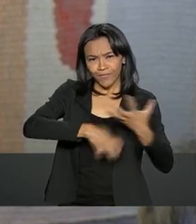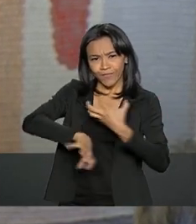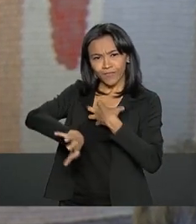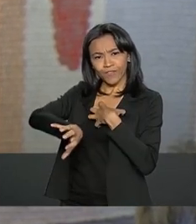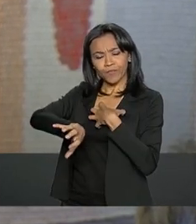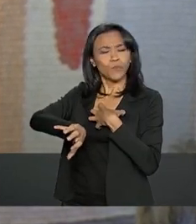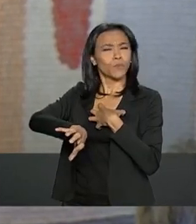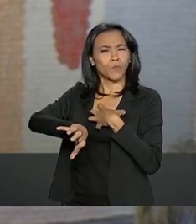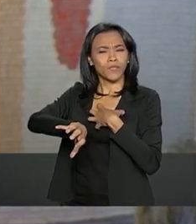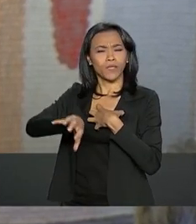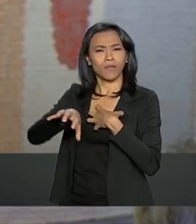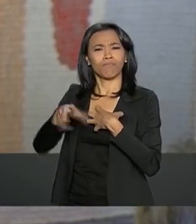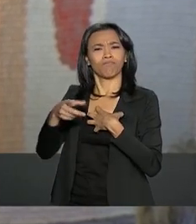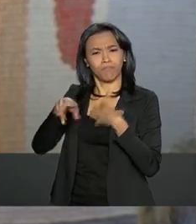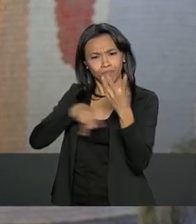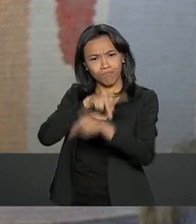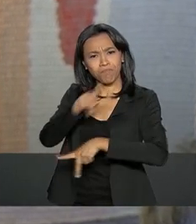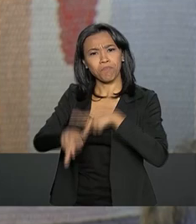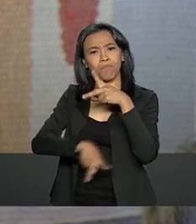povo brasileiro.